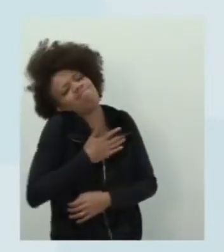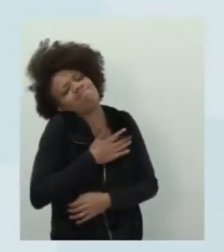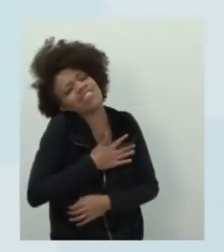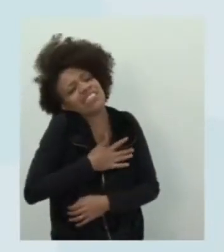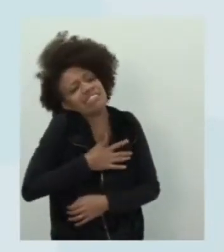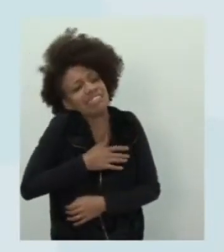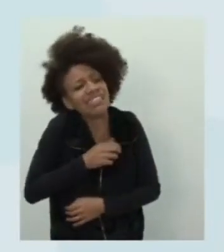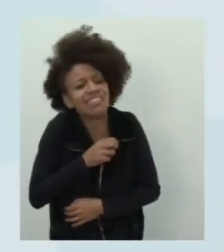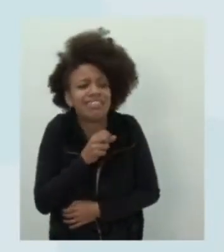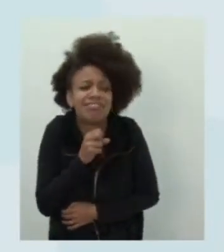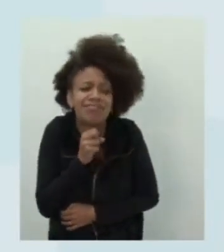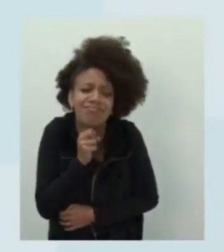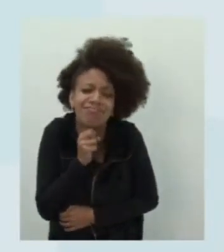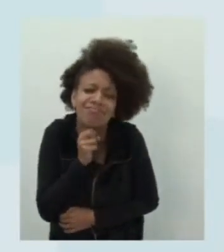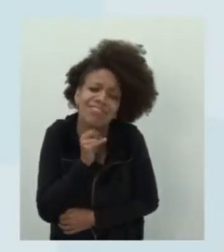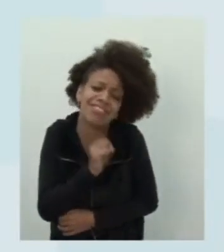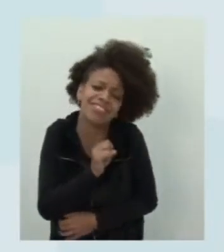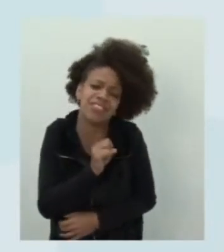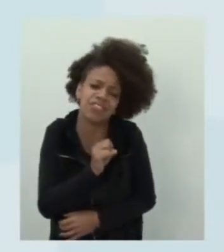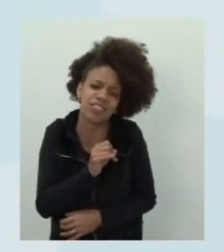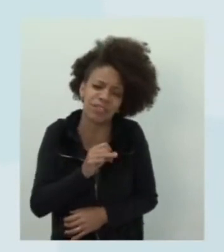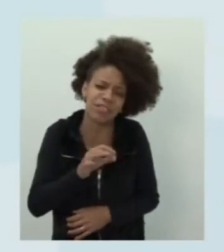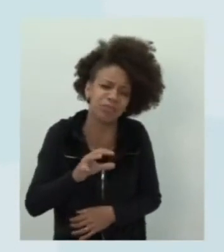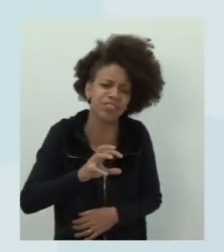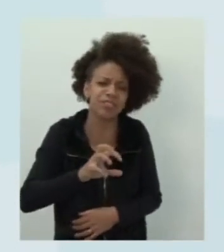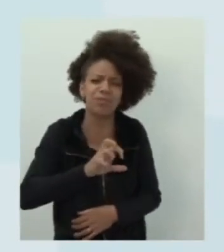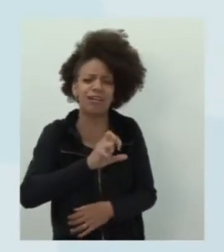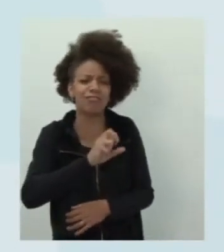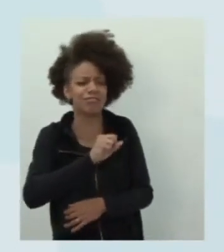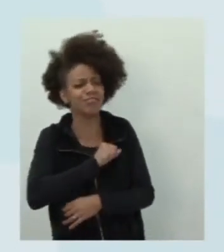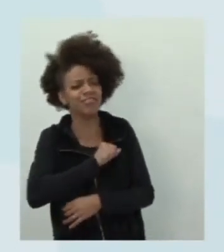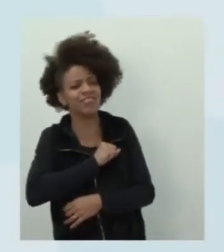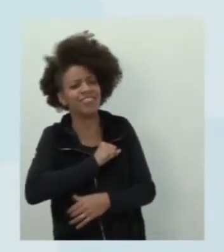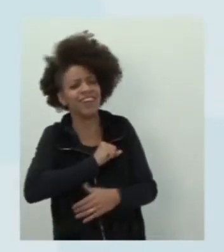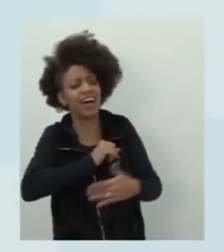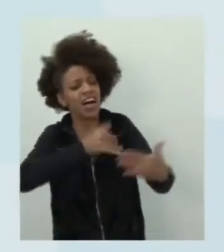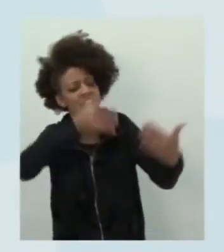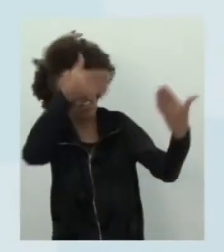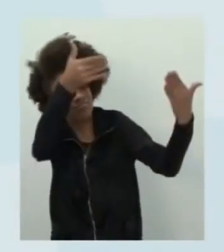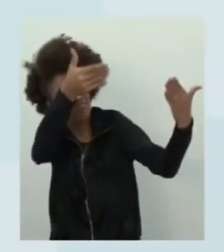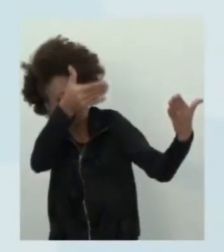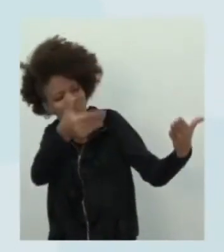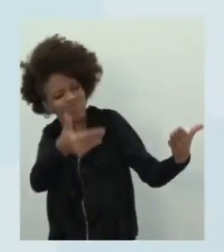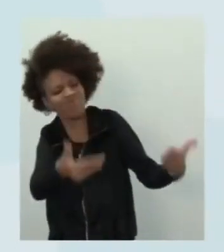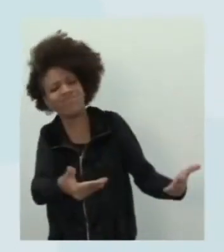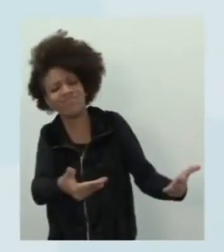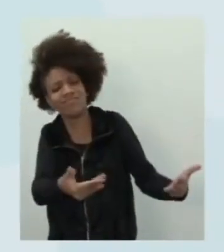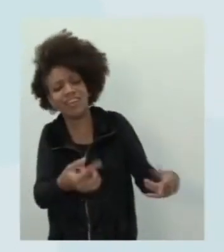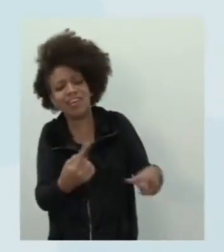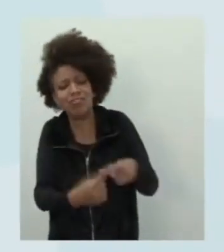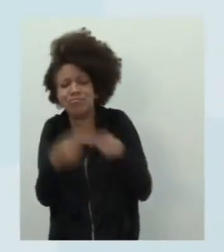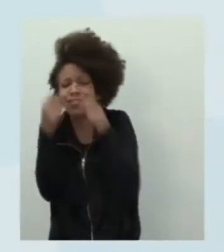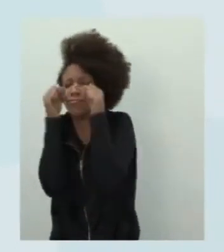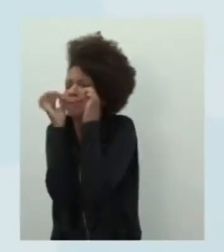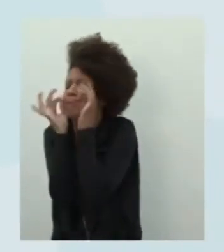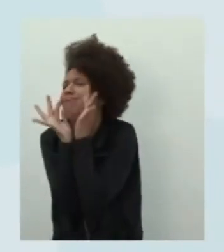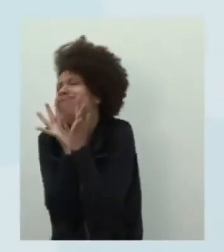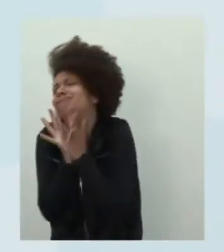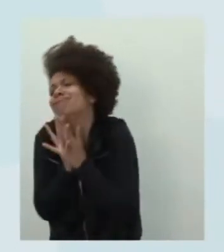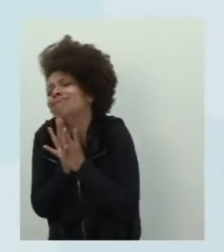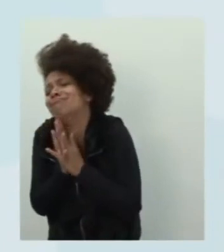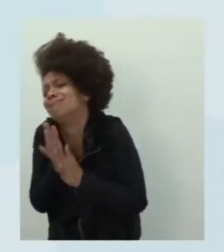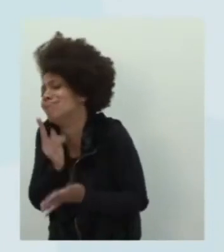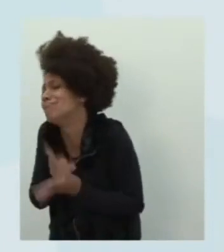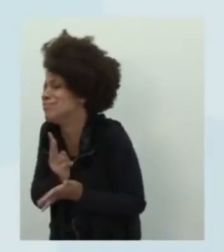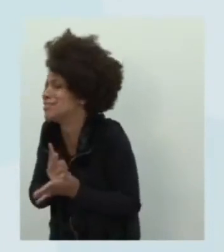não dá-me a morte, a que tenho eu por um lume desses olhos meus, eu porque choram sempre a